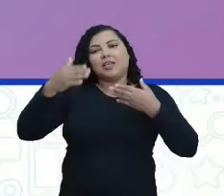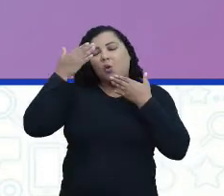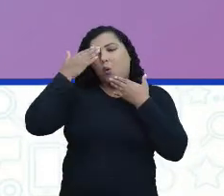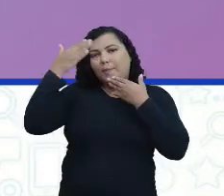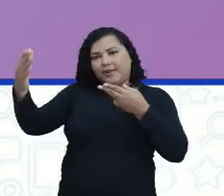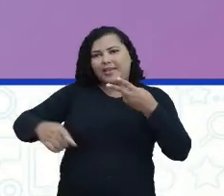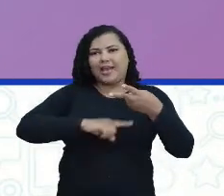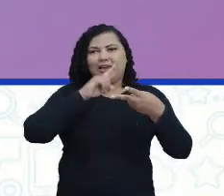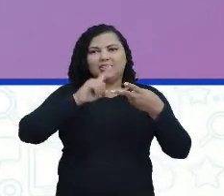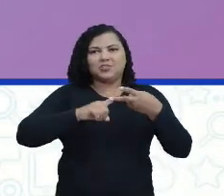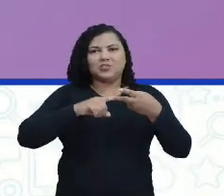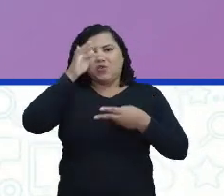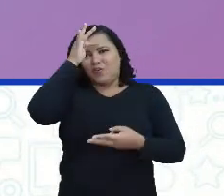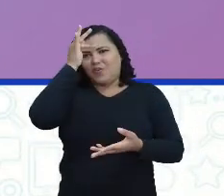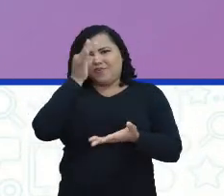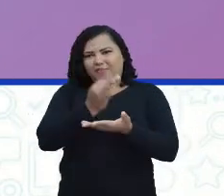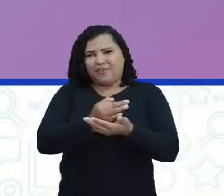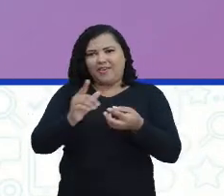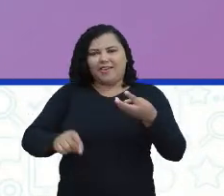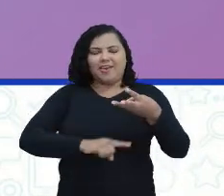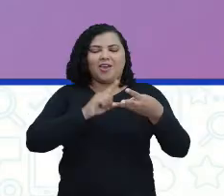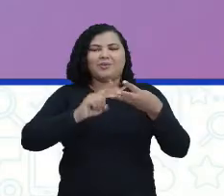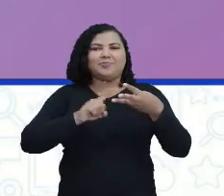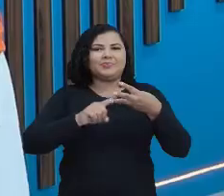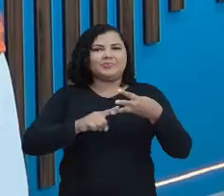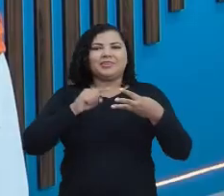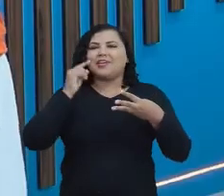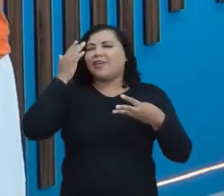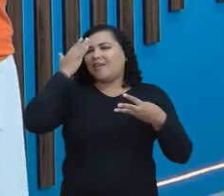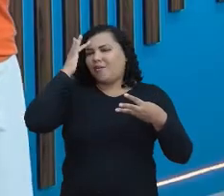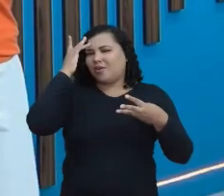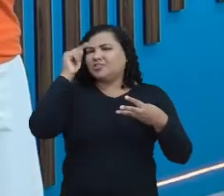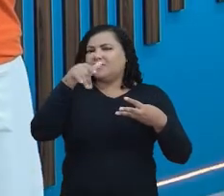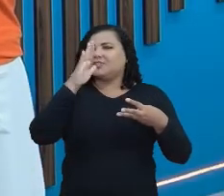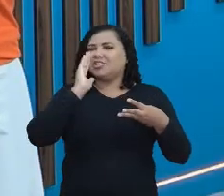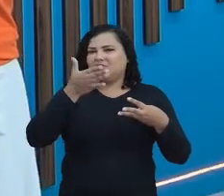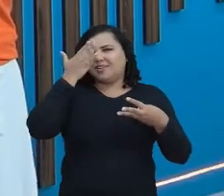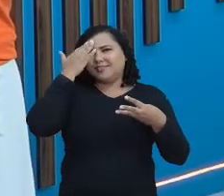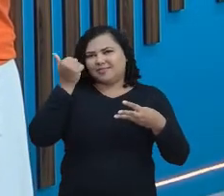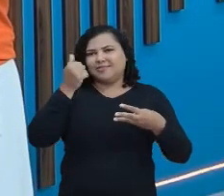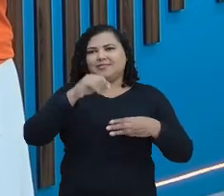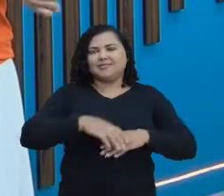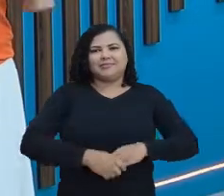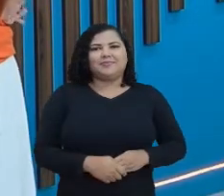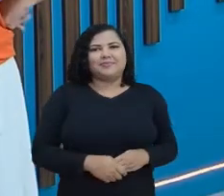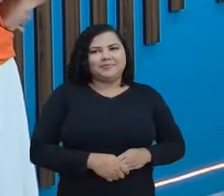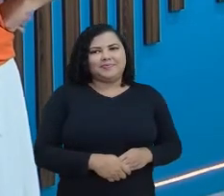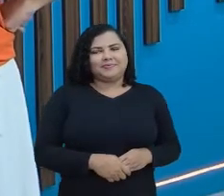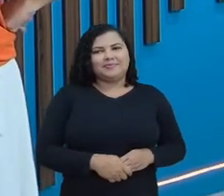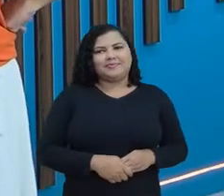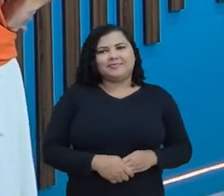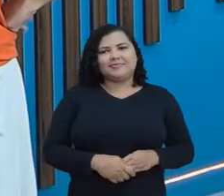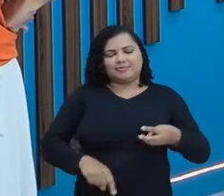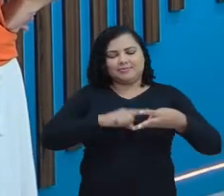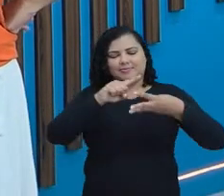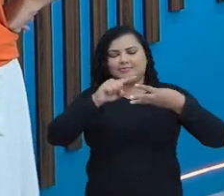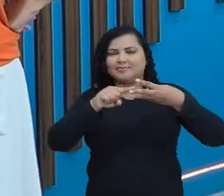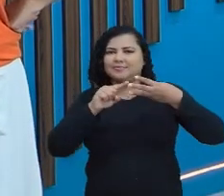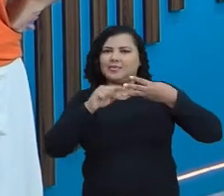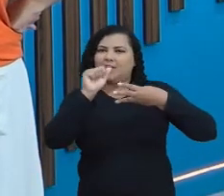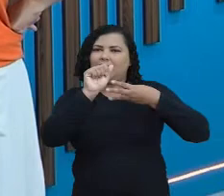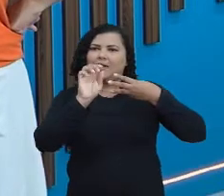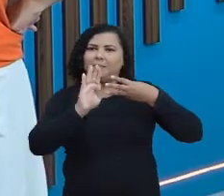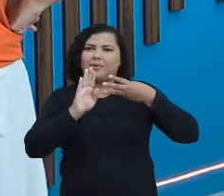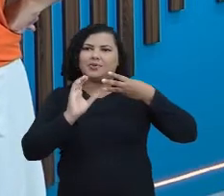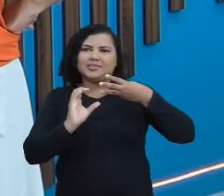ou high five. Esse aqui é bem polêmico. E eu acho que vocês vão saber o significado real. E aí, obrigado, fé ou high